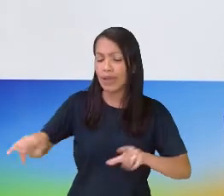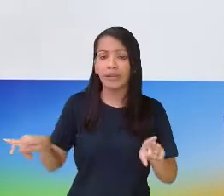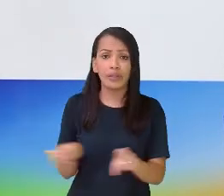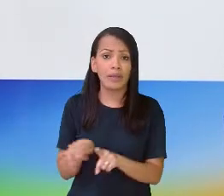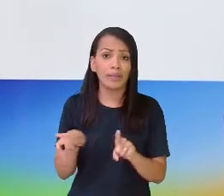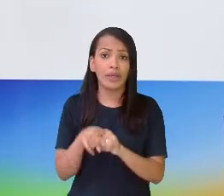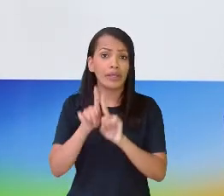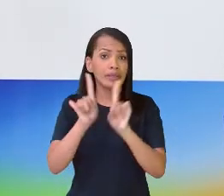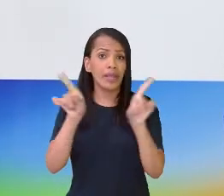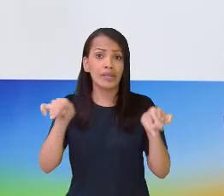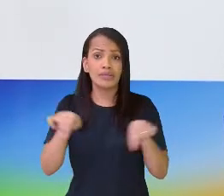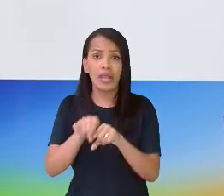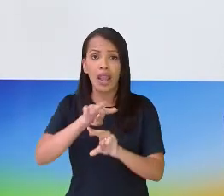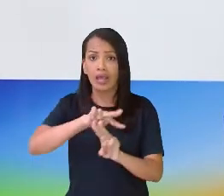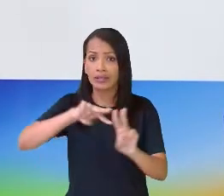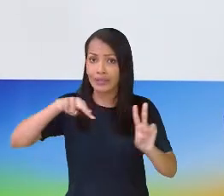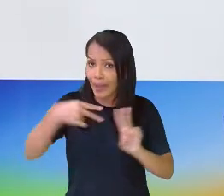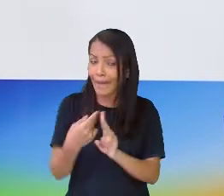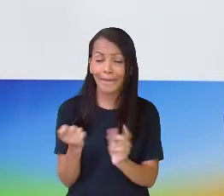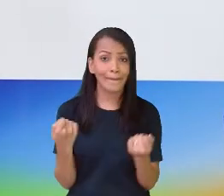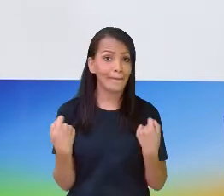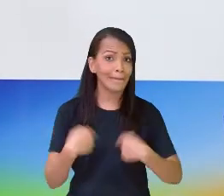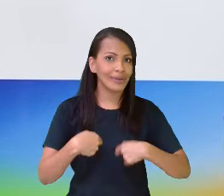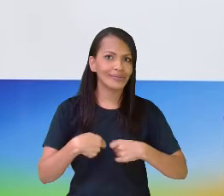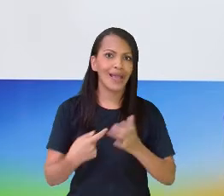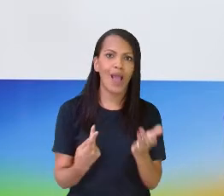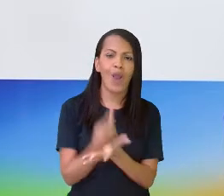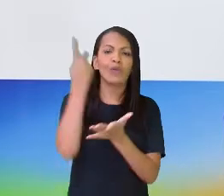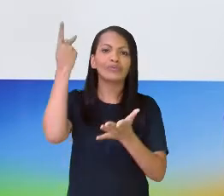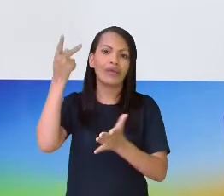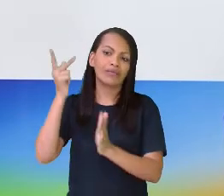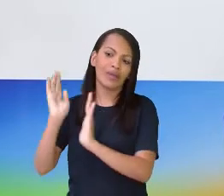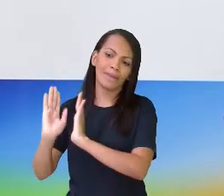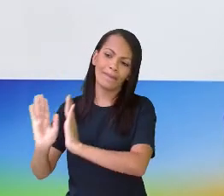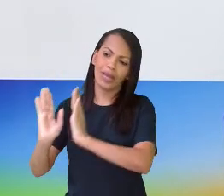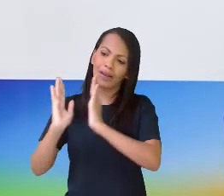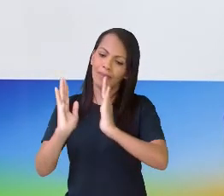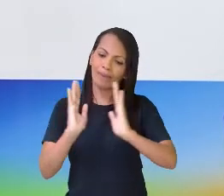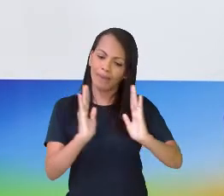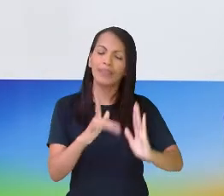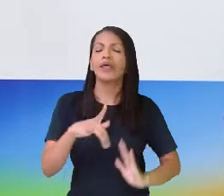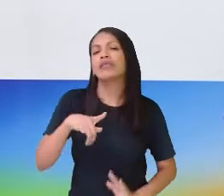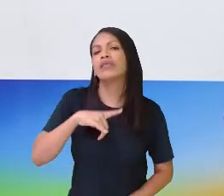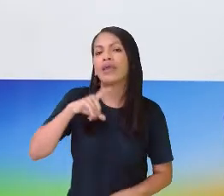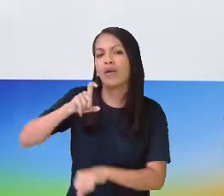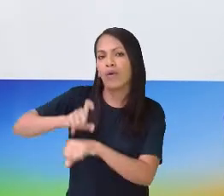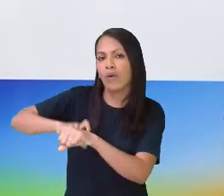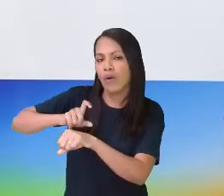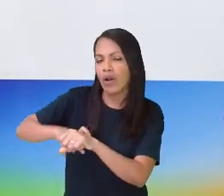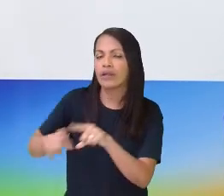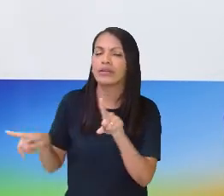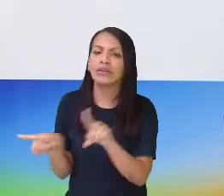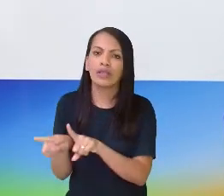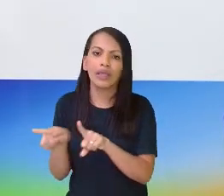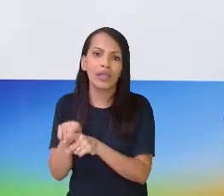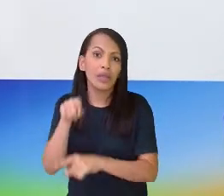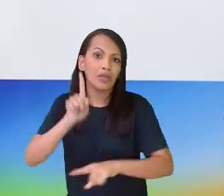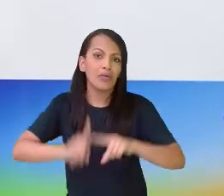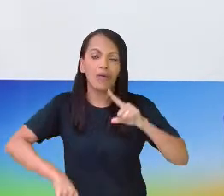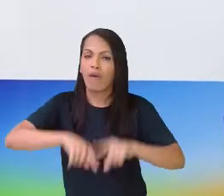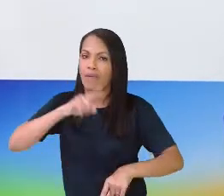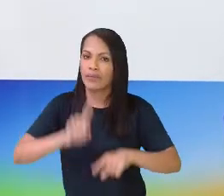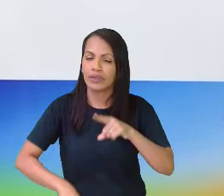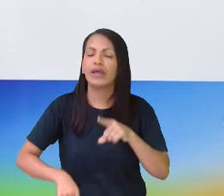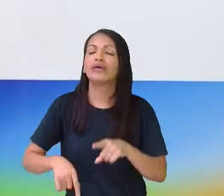recursos, devem acontecer na sala de recursos de forma sistemática. Então, a gente tem momentos e a gente tem instrumentos dentro